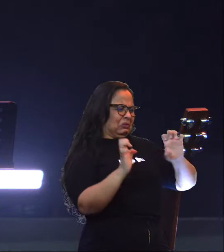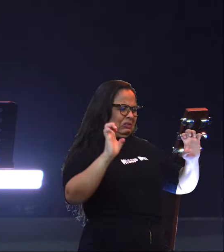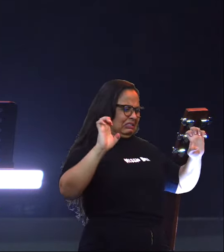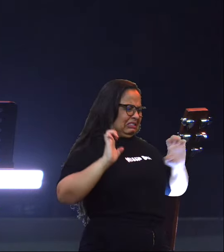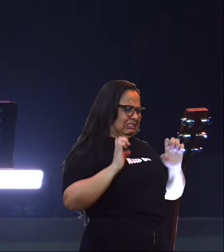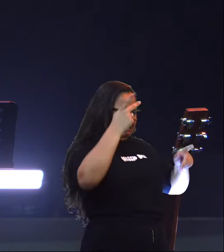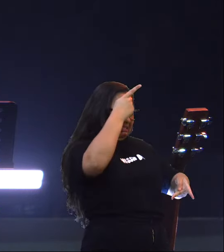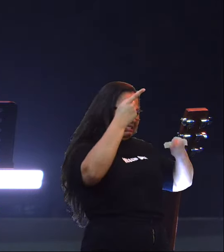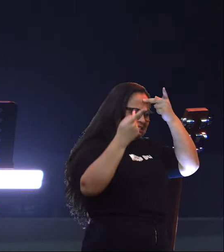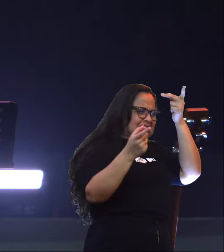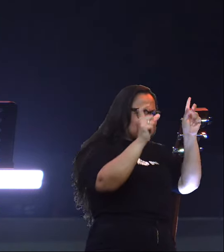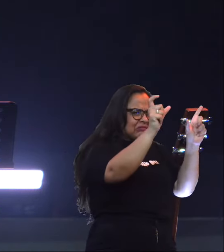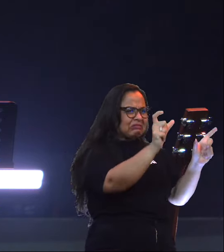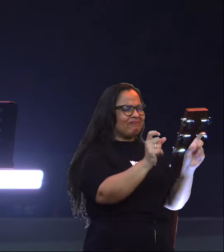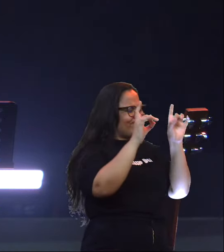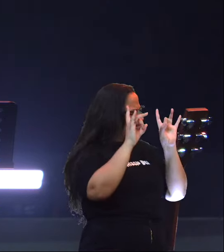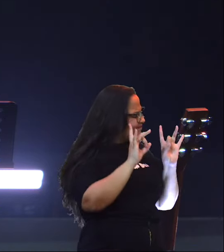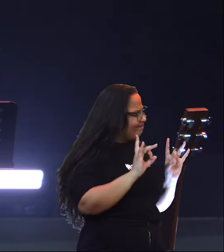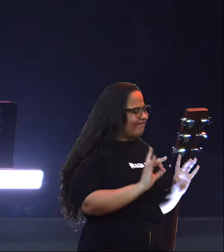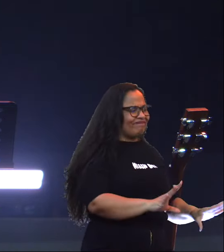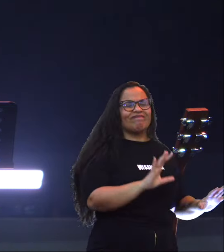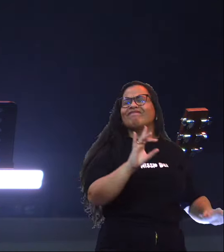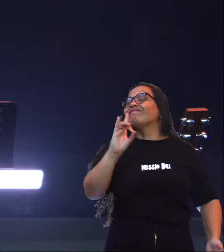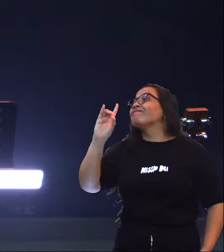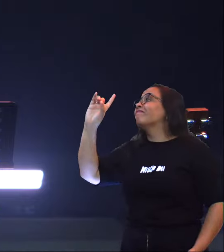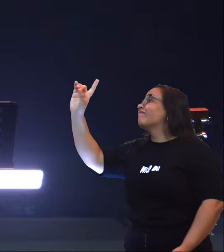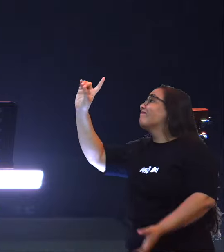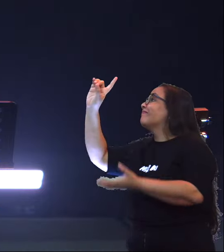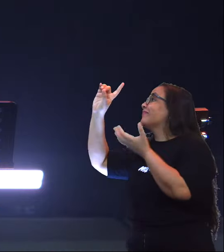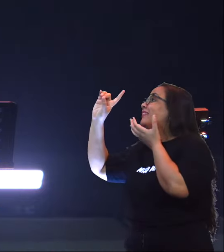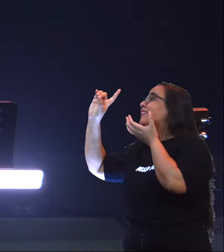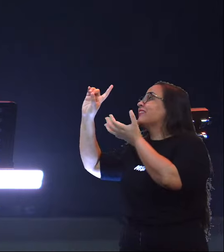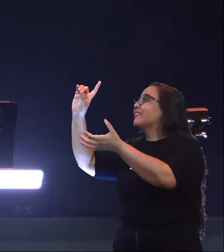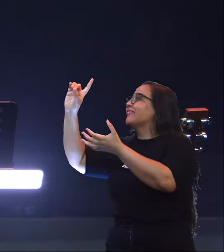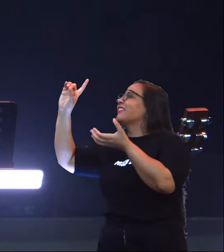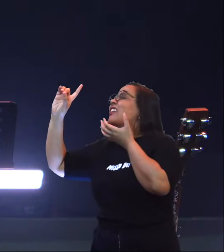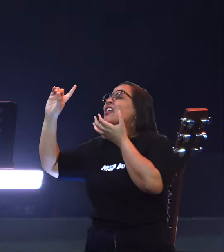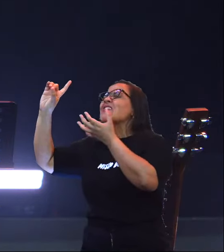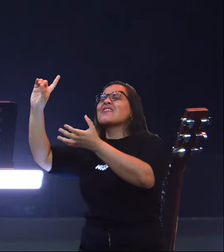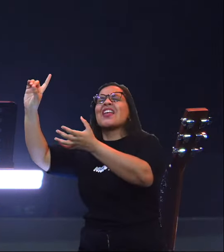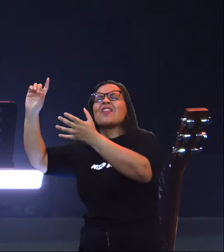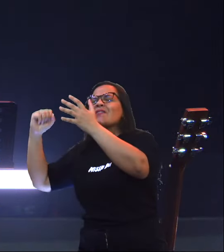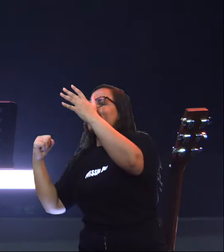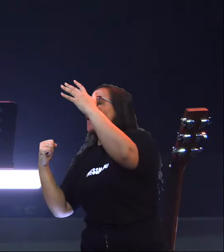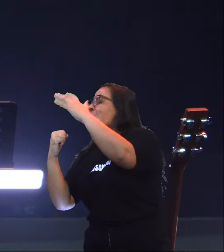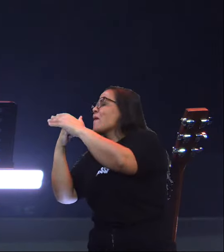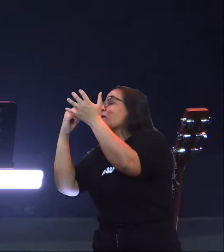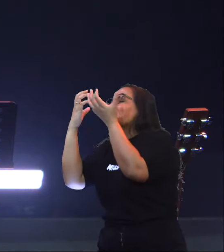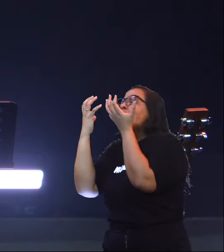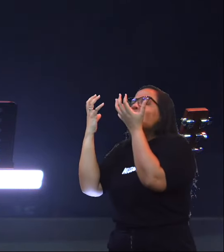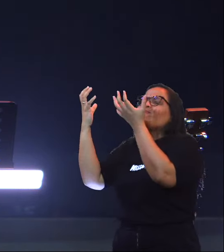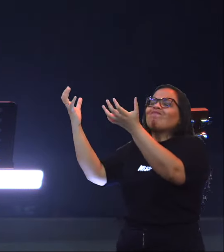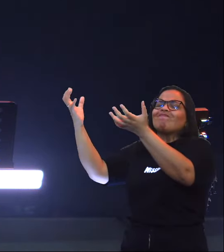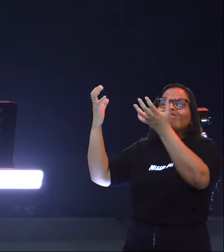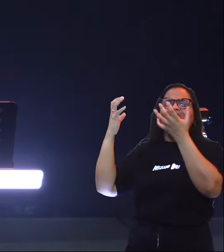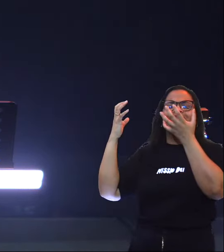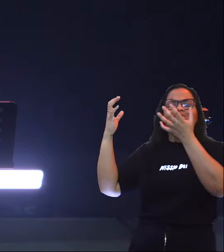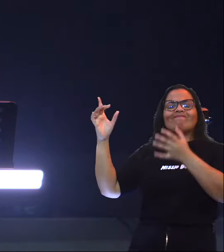ninguém mais, eu não quero nada mais. Tu és